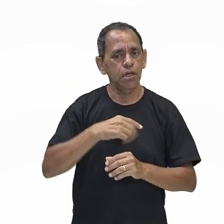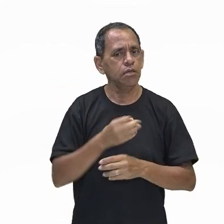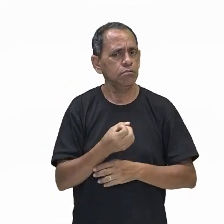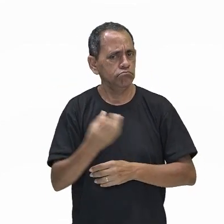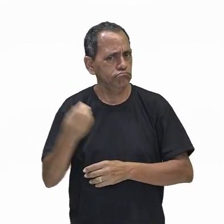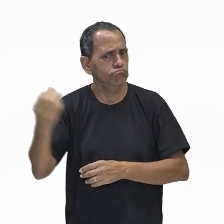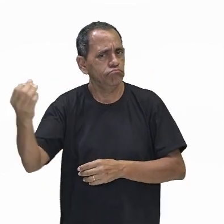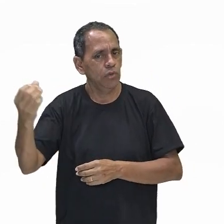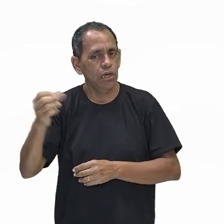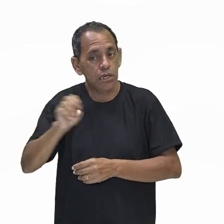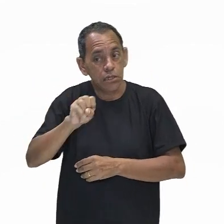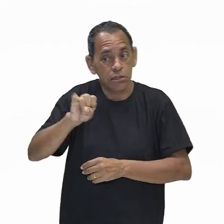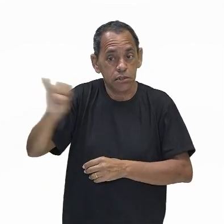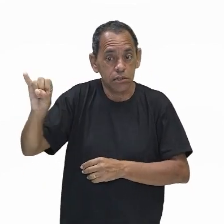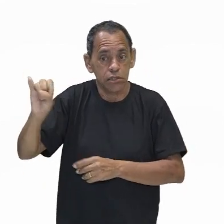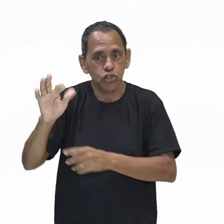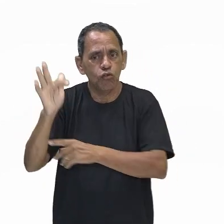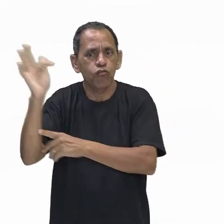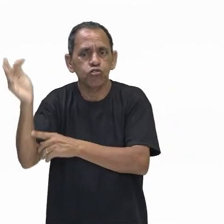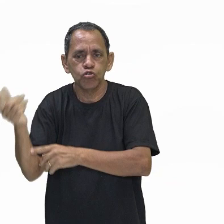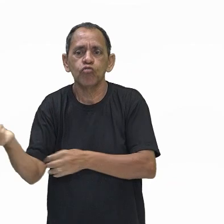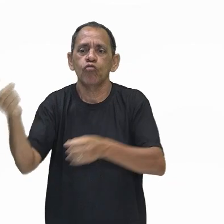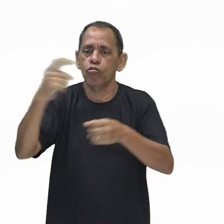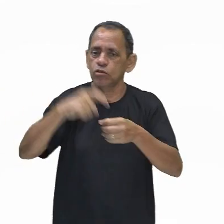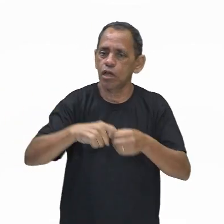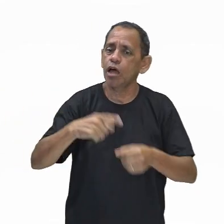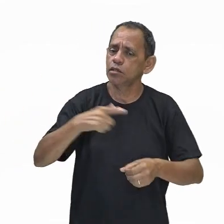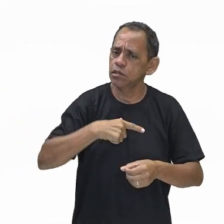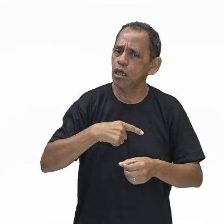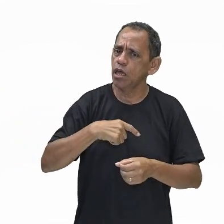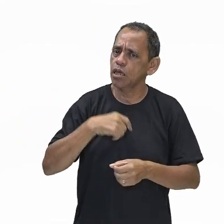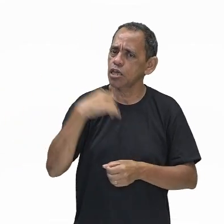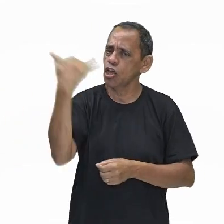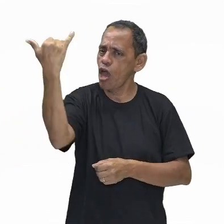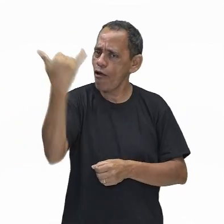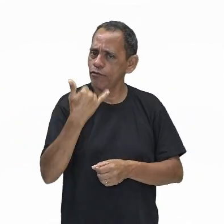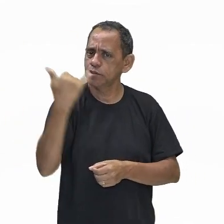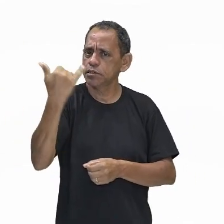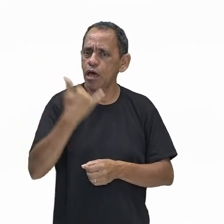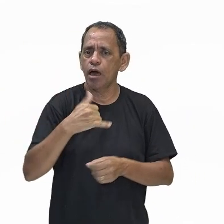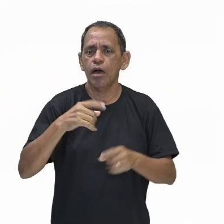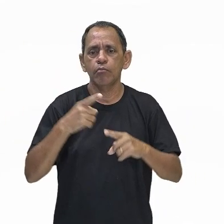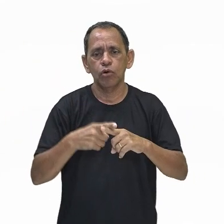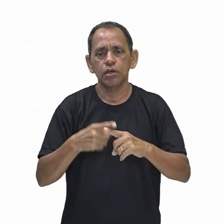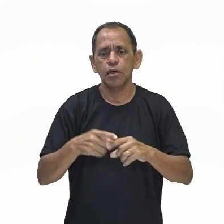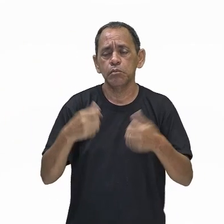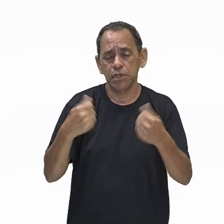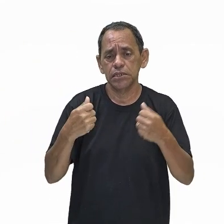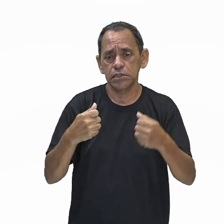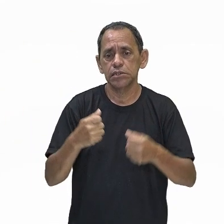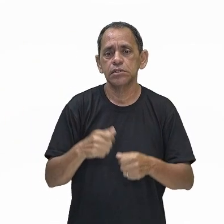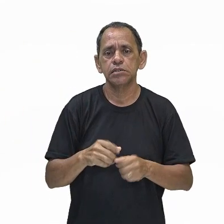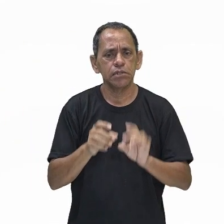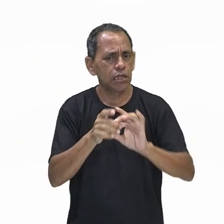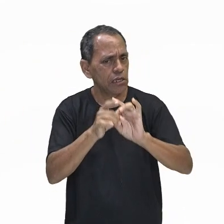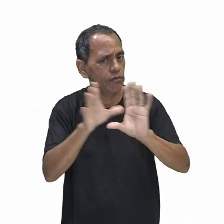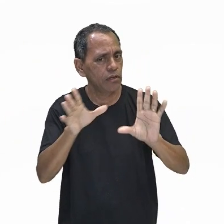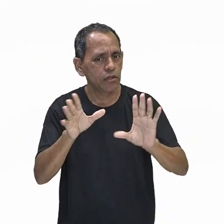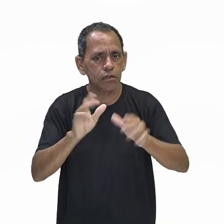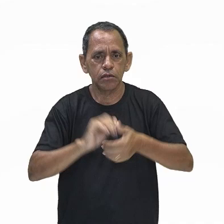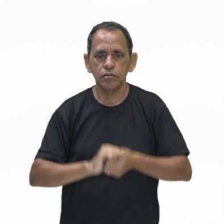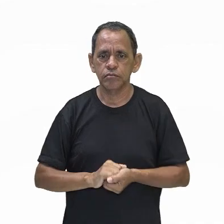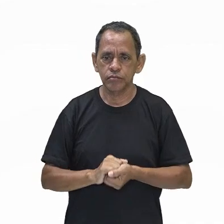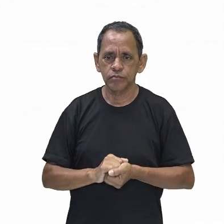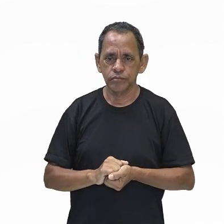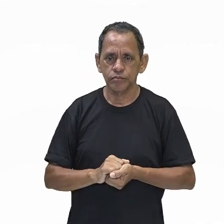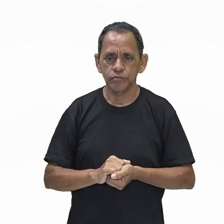dia retornar, ele tem que avisar, como se fosse uma autorização, certo? Vamos continuar aí para vocês saberem o que acontece na história.